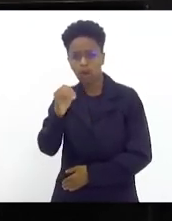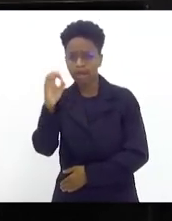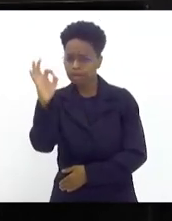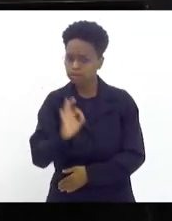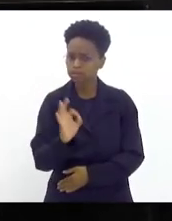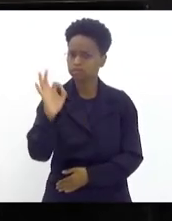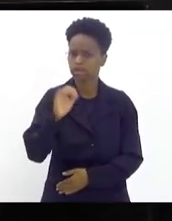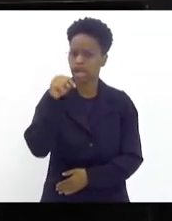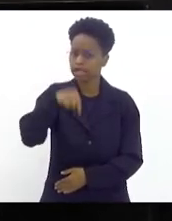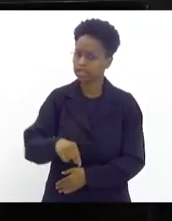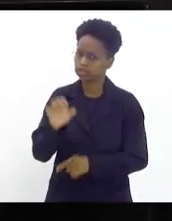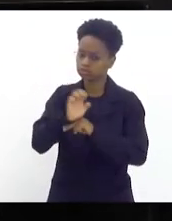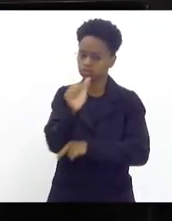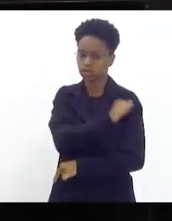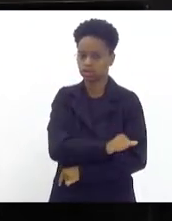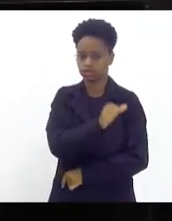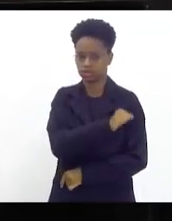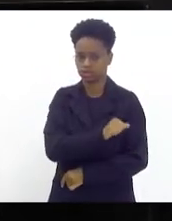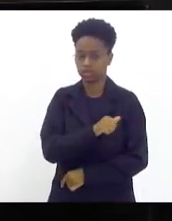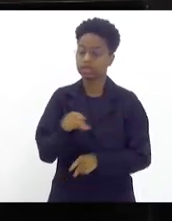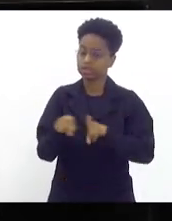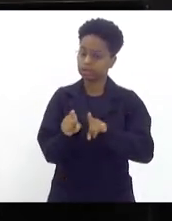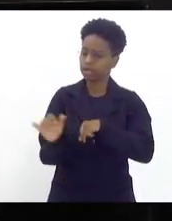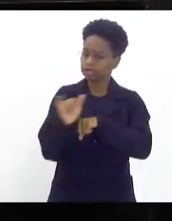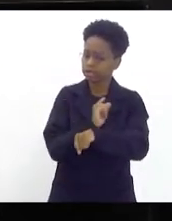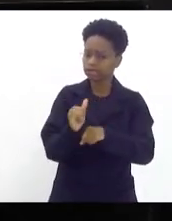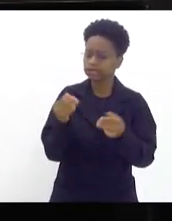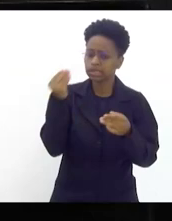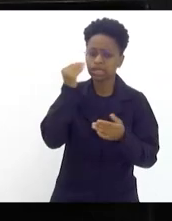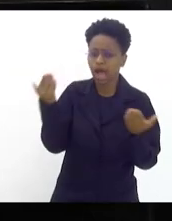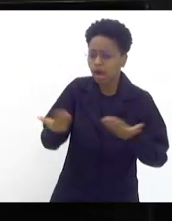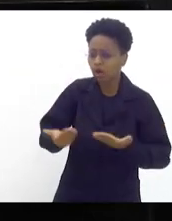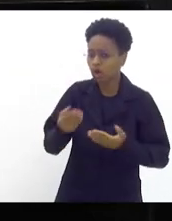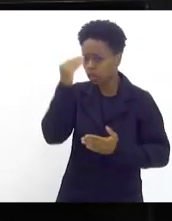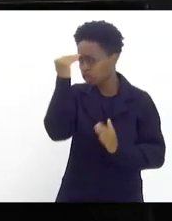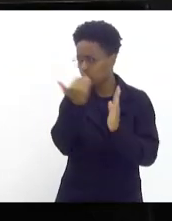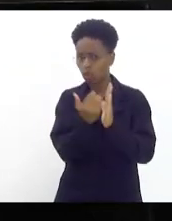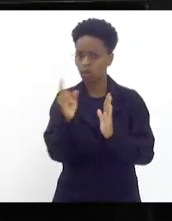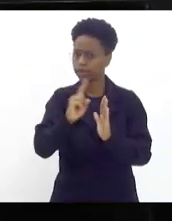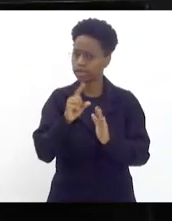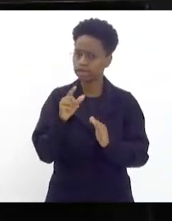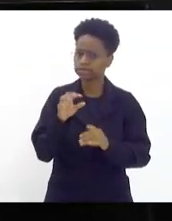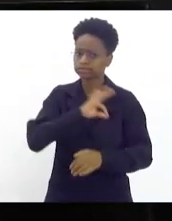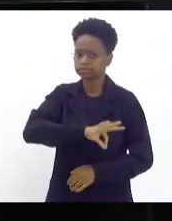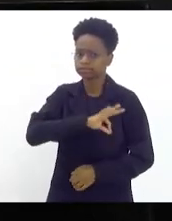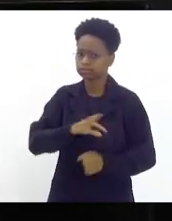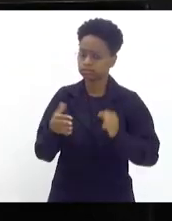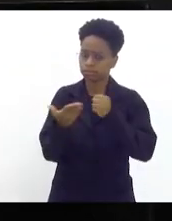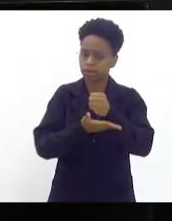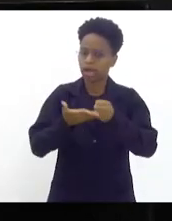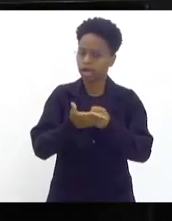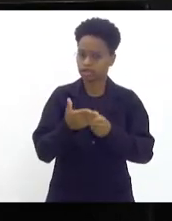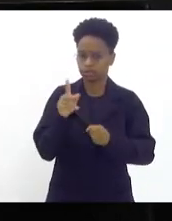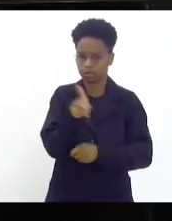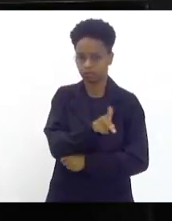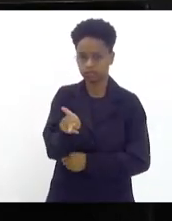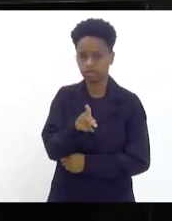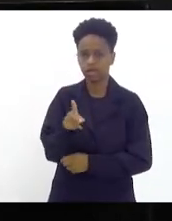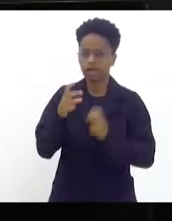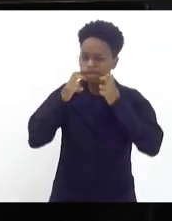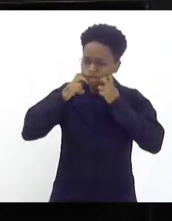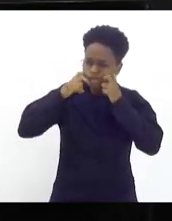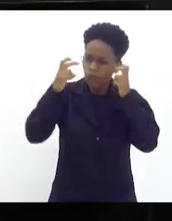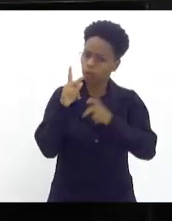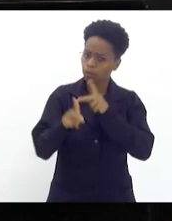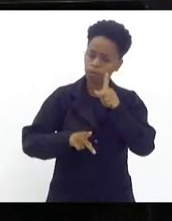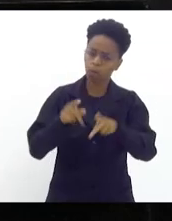no estado do Rio de Janeiro e manobra que faz agora para não cumprir o piso Nacional do magistério envergonhando o povo do Rio